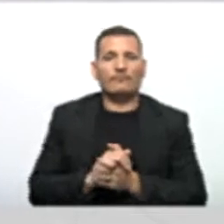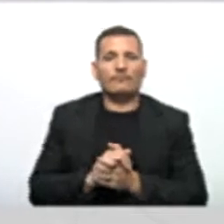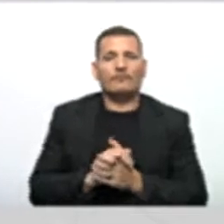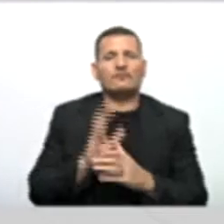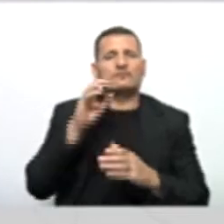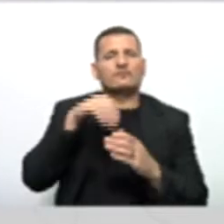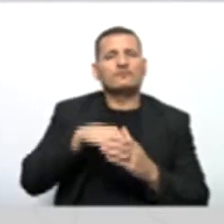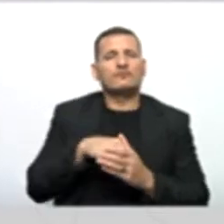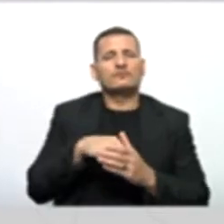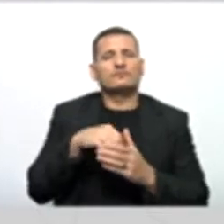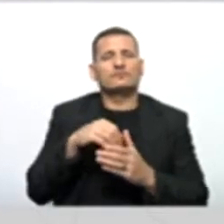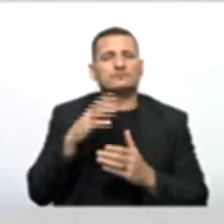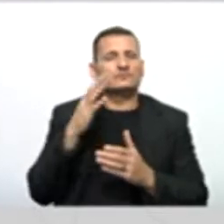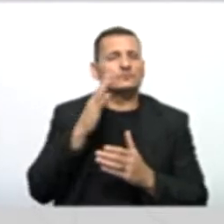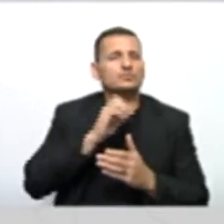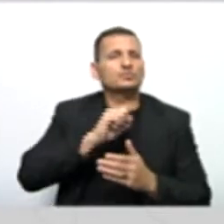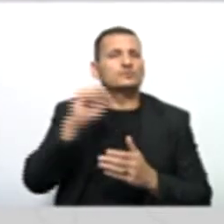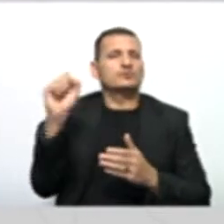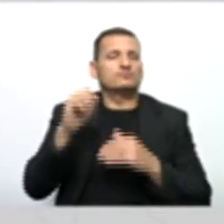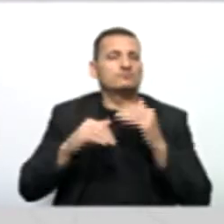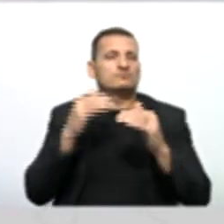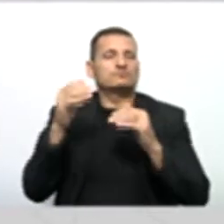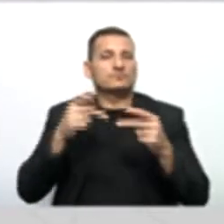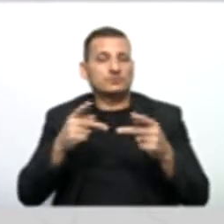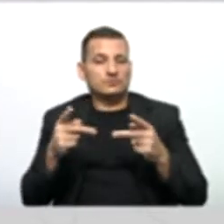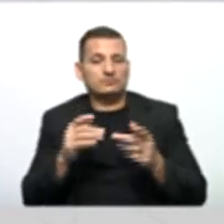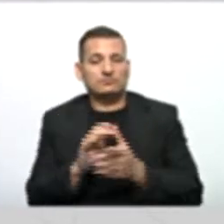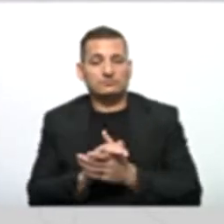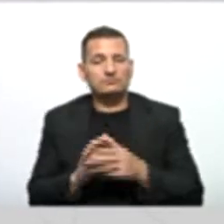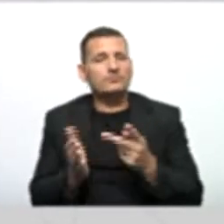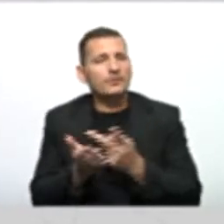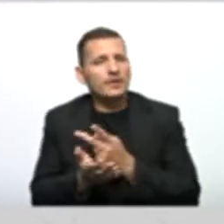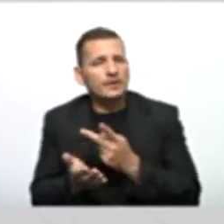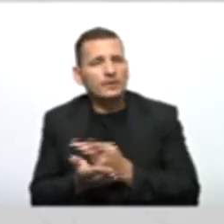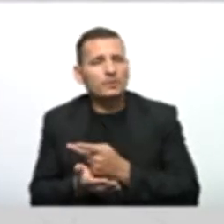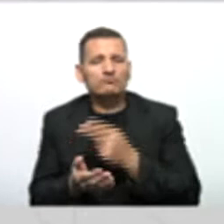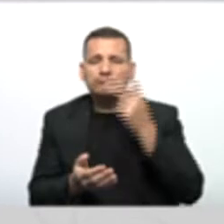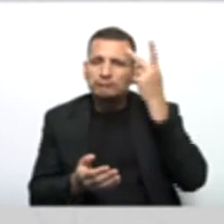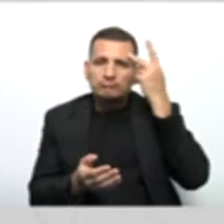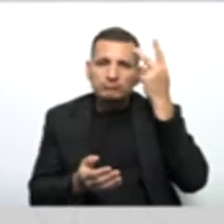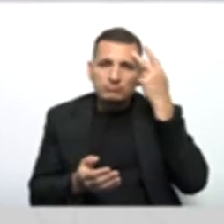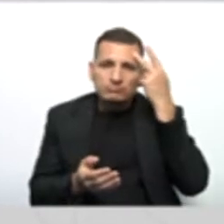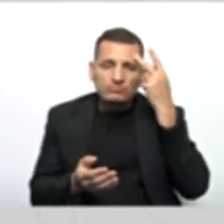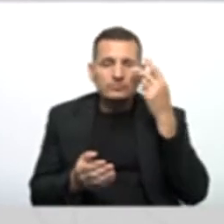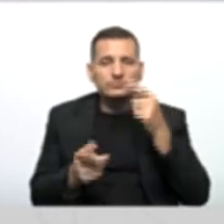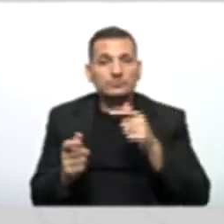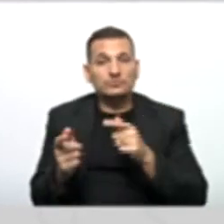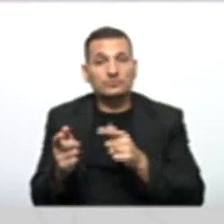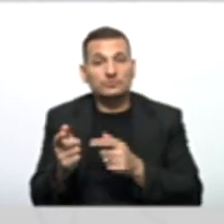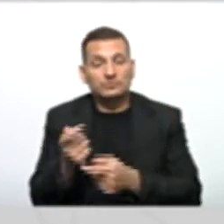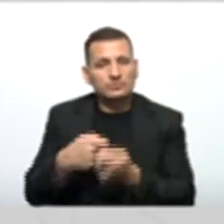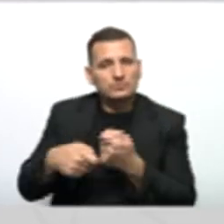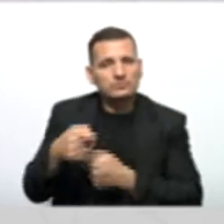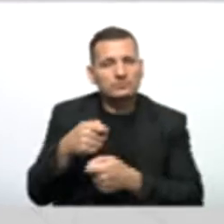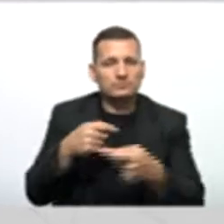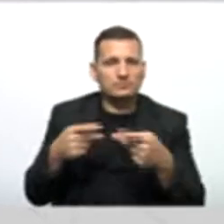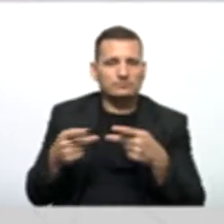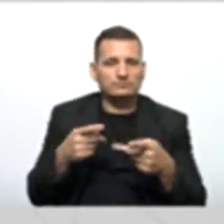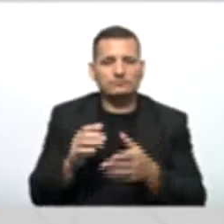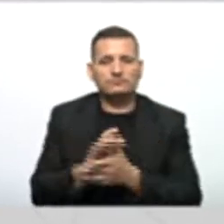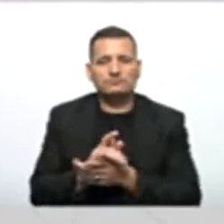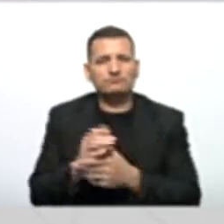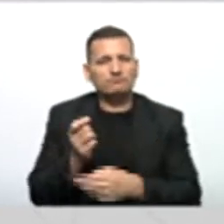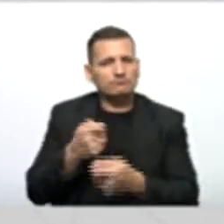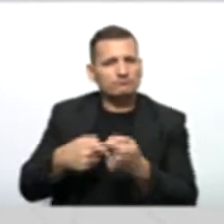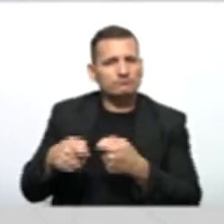projeto, erros comuns praticados no gerenciamento de projetos, roteiro prático de gerenciamento